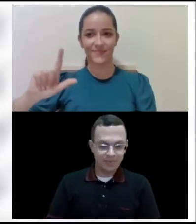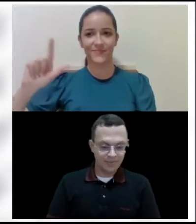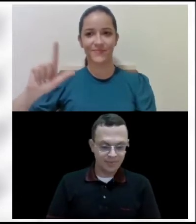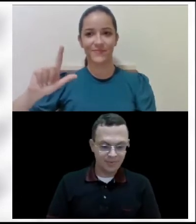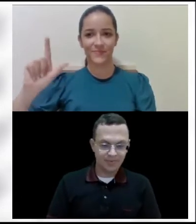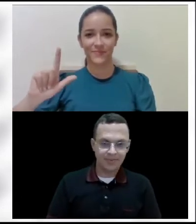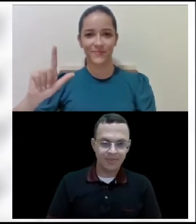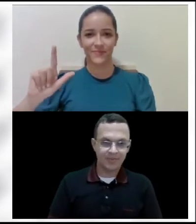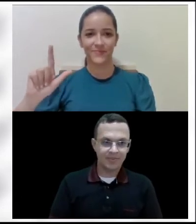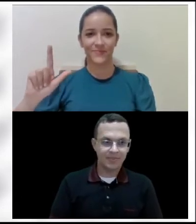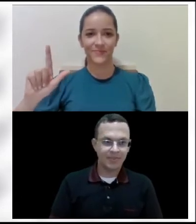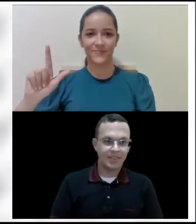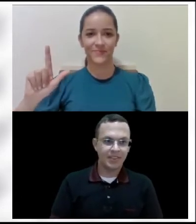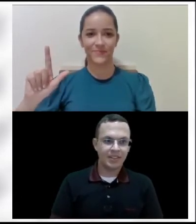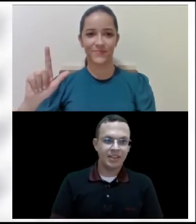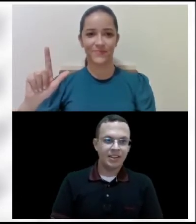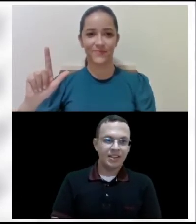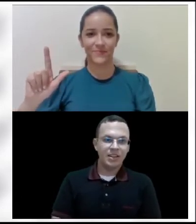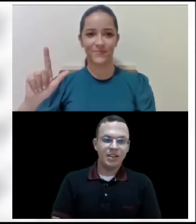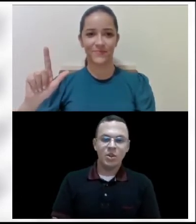Lajedo.